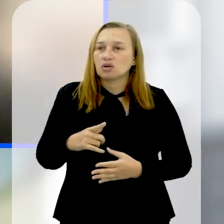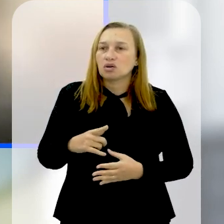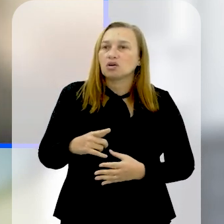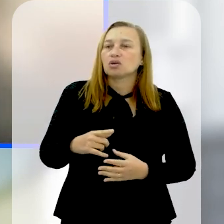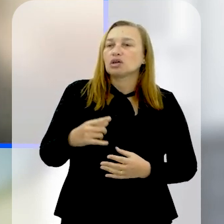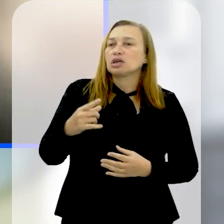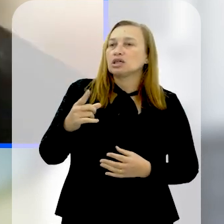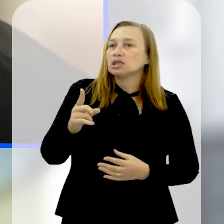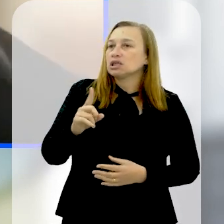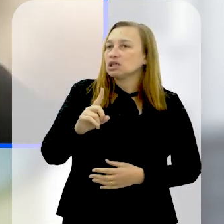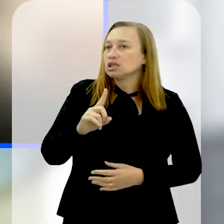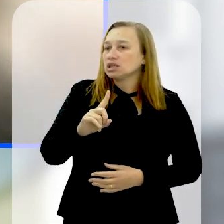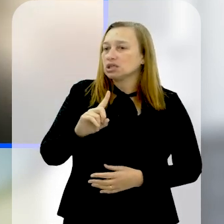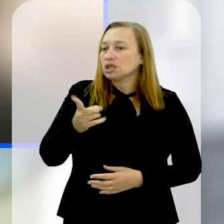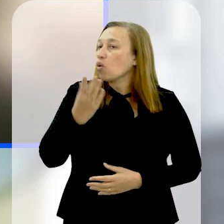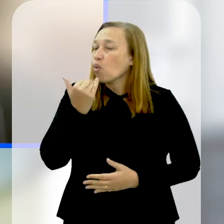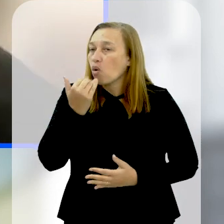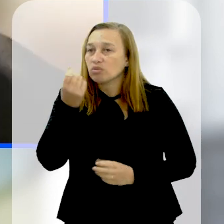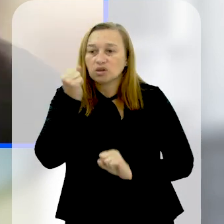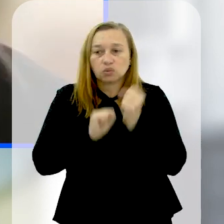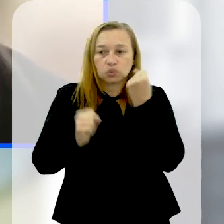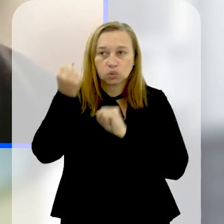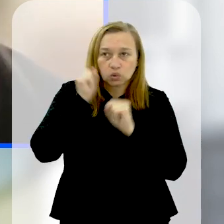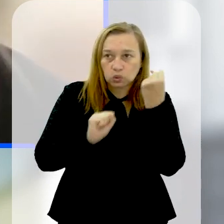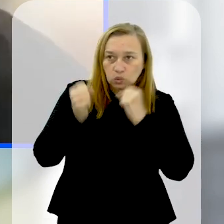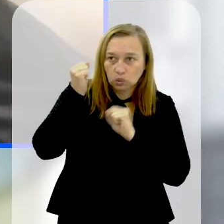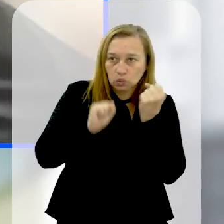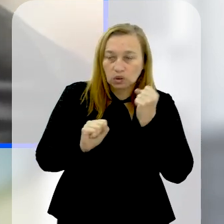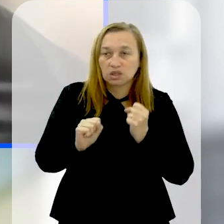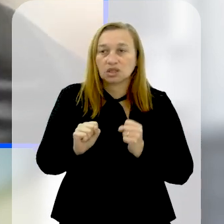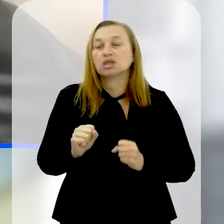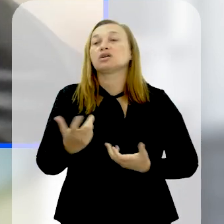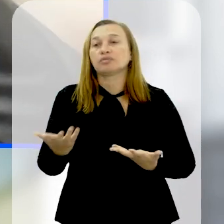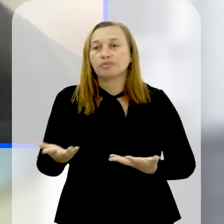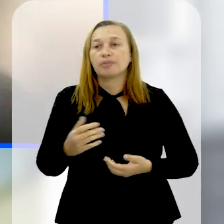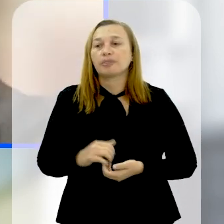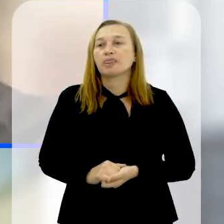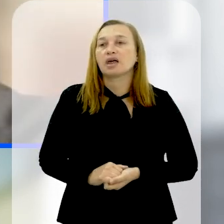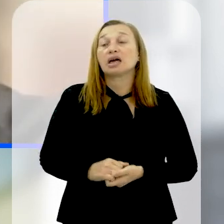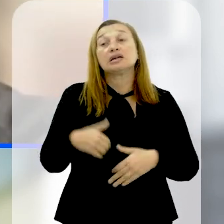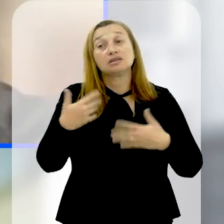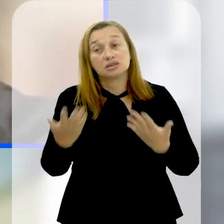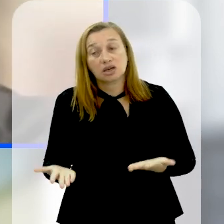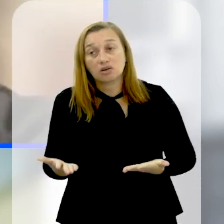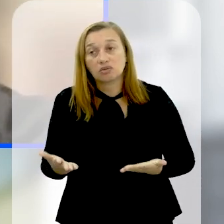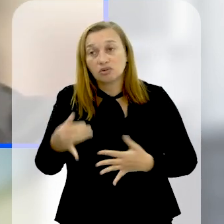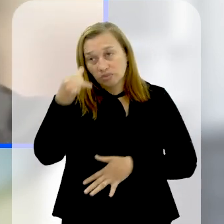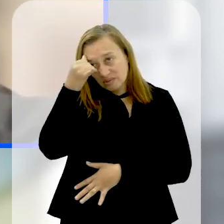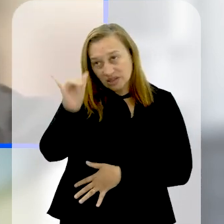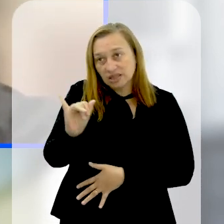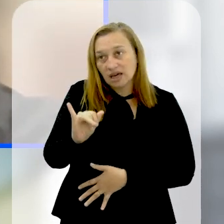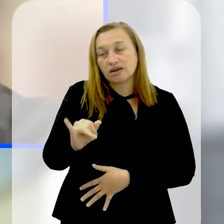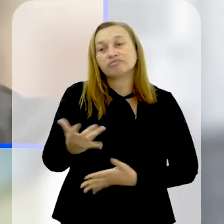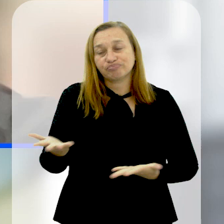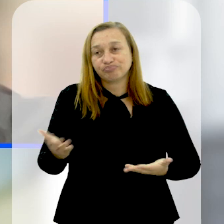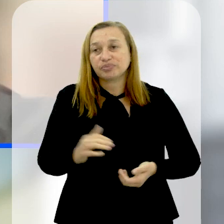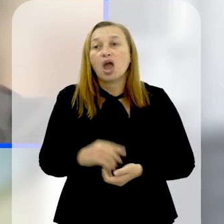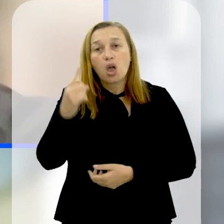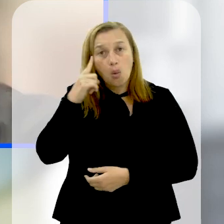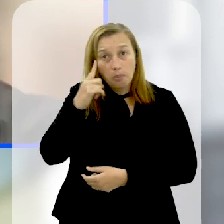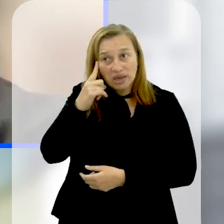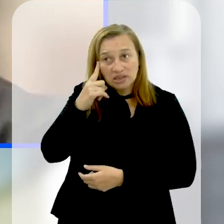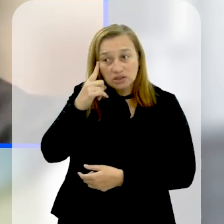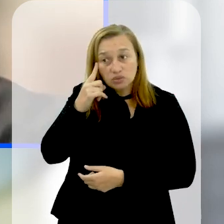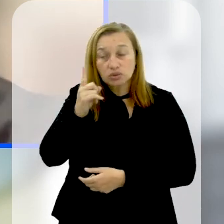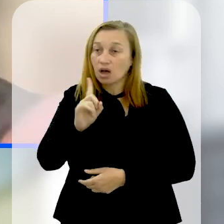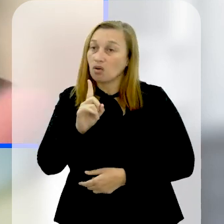recomendação, duas: não comam ultraprocessados, comam comida de verdade. Essa é a linha, entendeu? Então, é por aí que eu